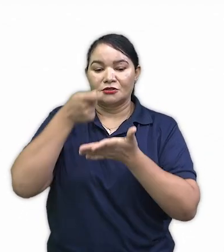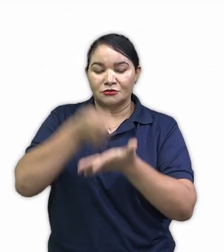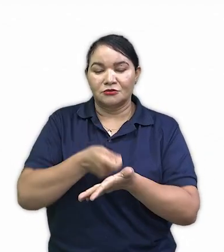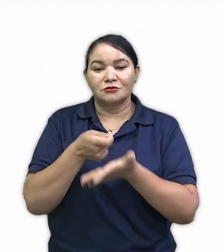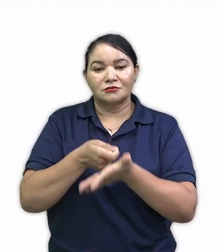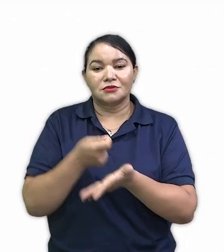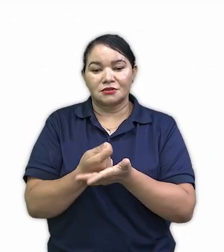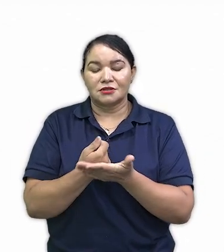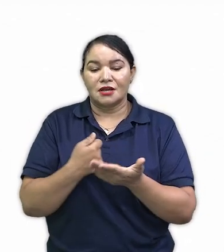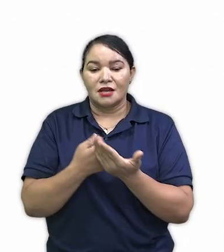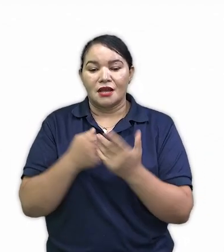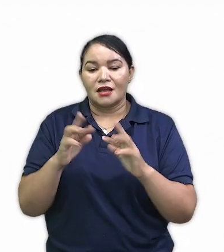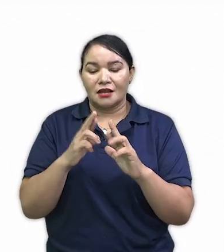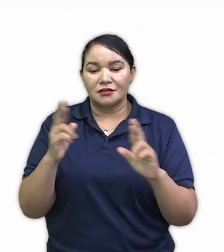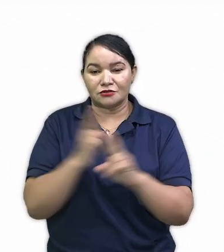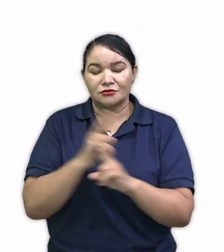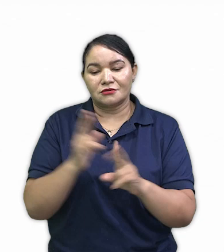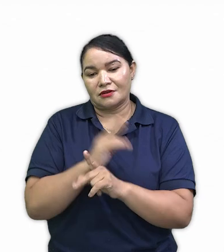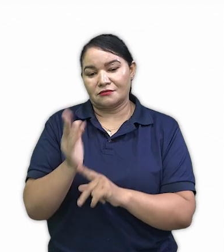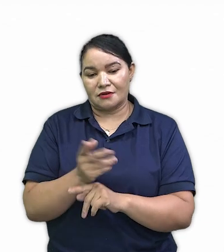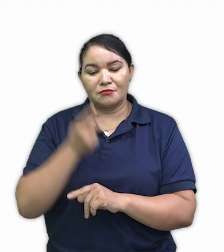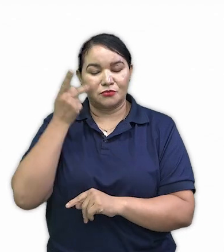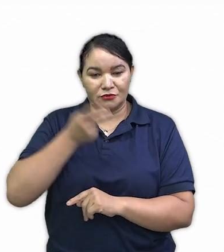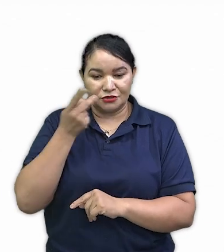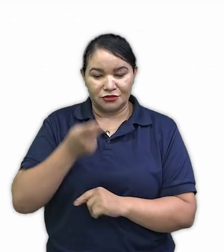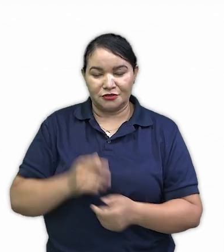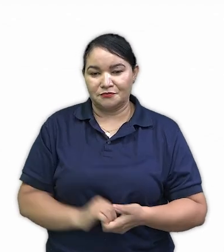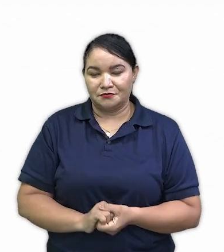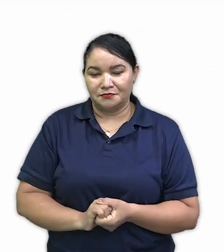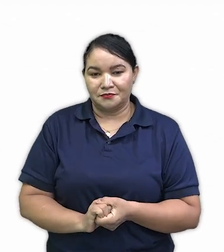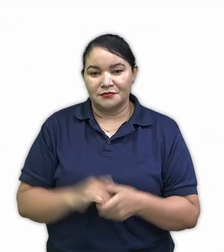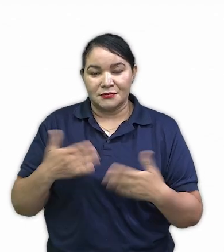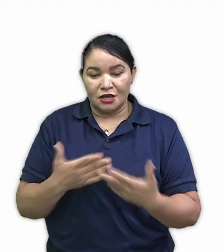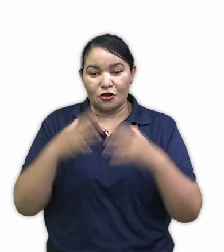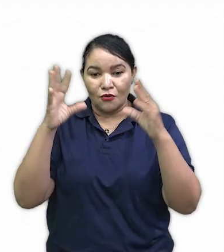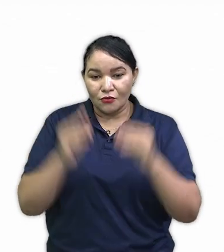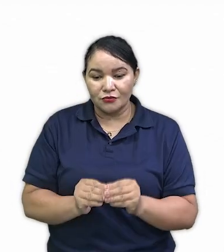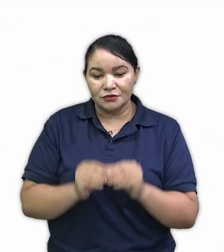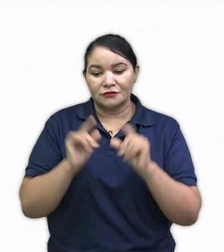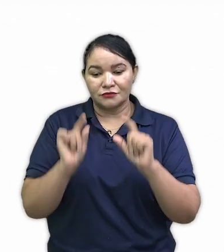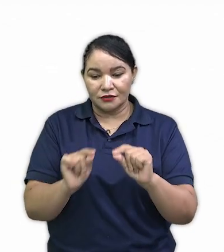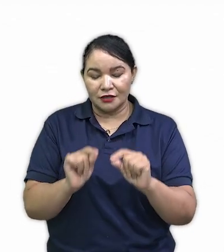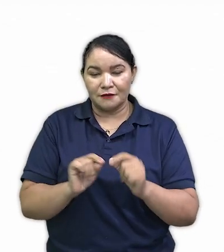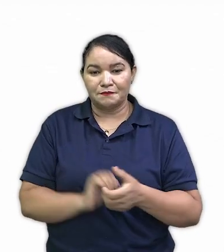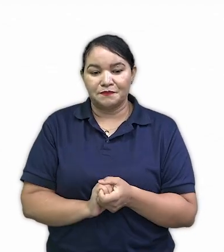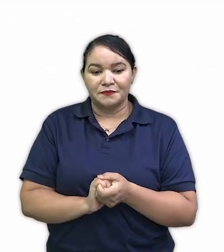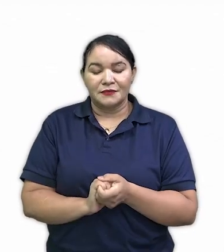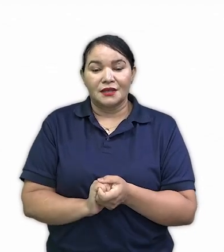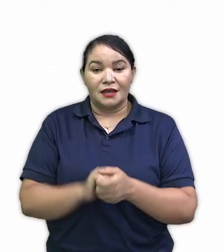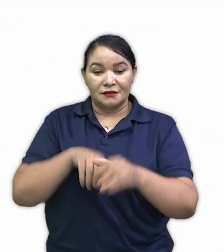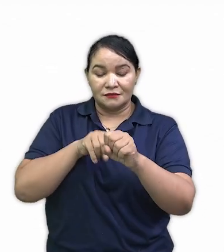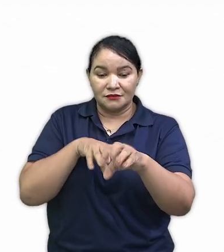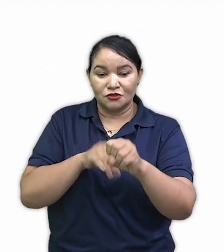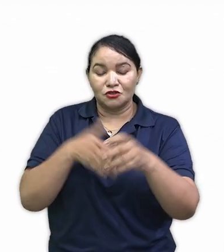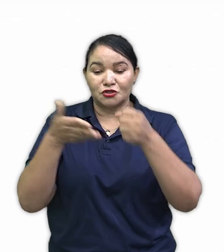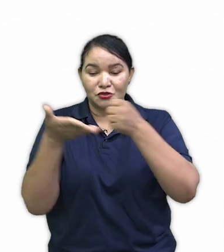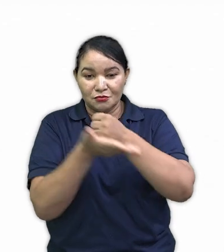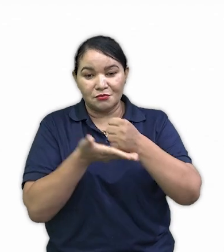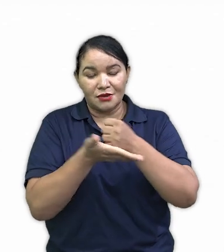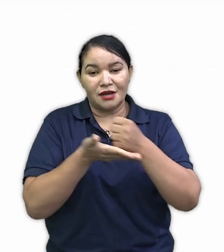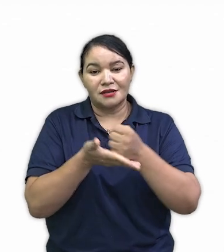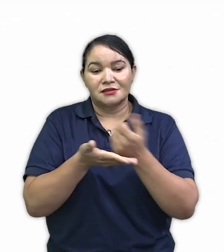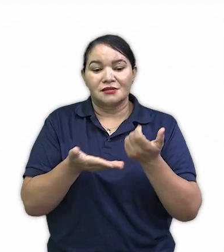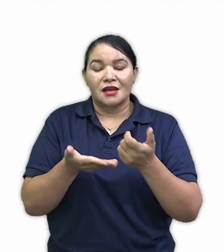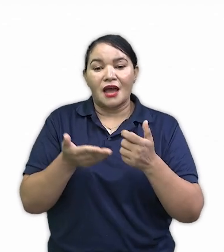democracia. Perfeito, então? Vamos concluir aqui, então, a nossa aula dizendo o seguinte, gente: a educação de